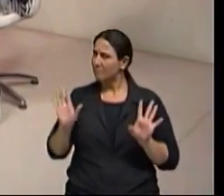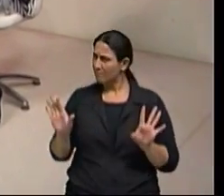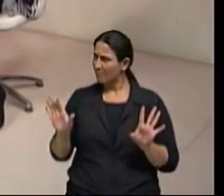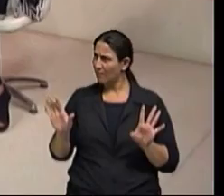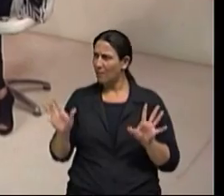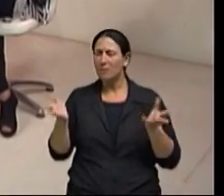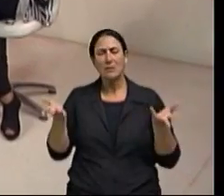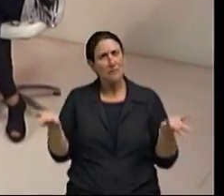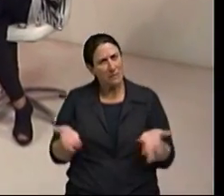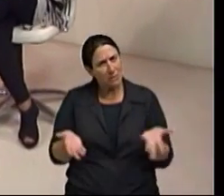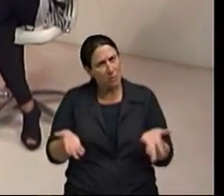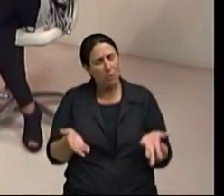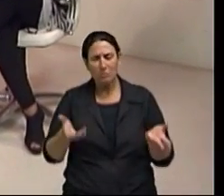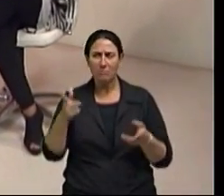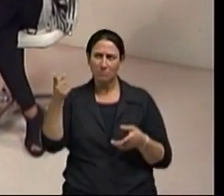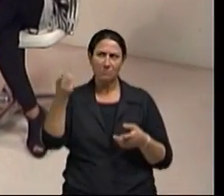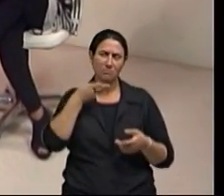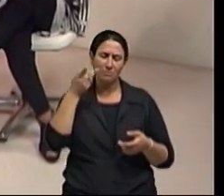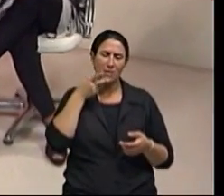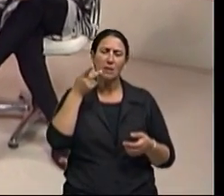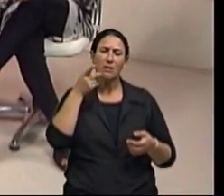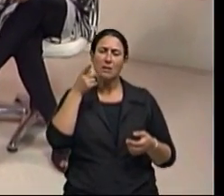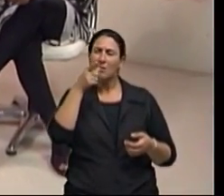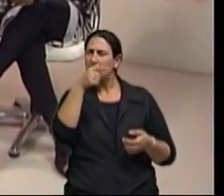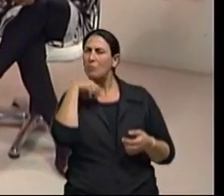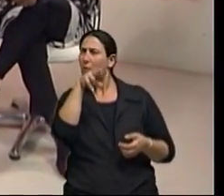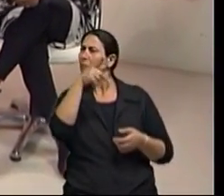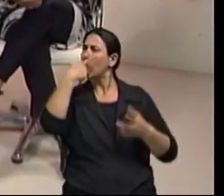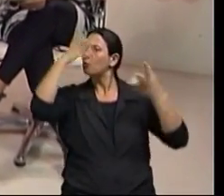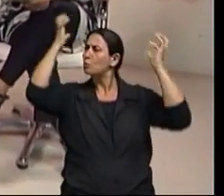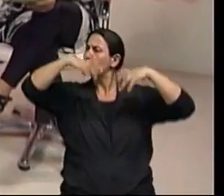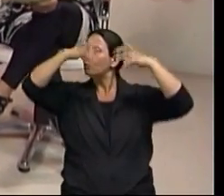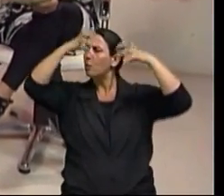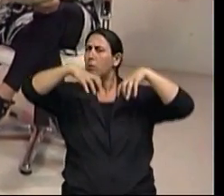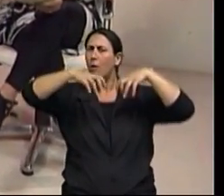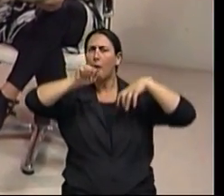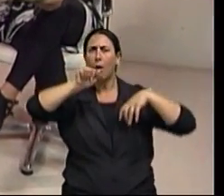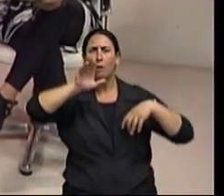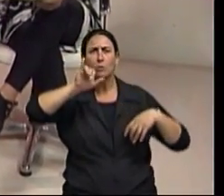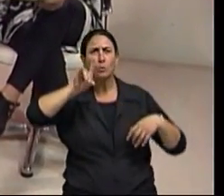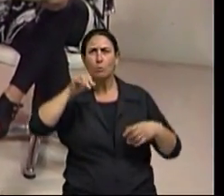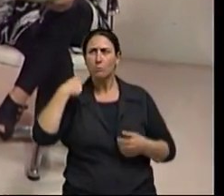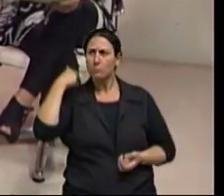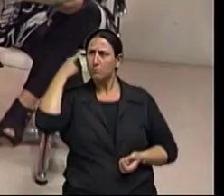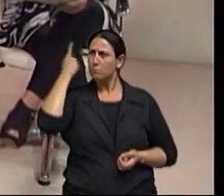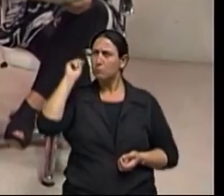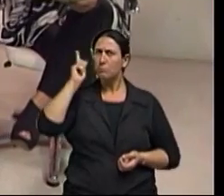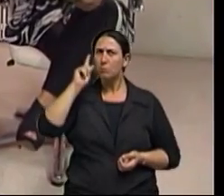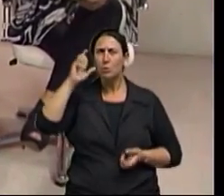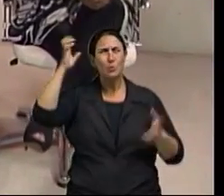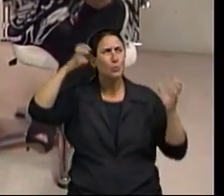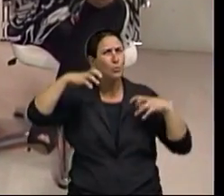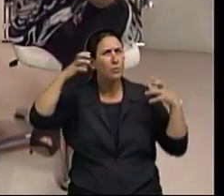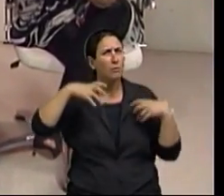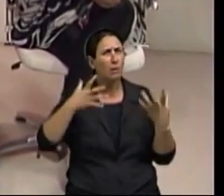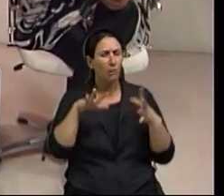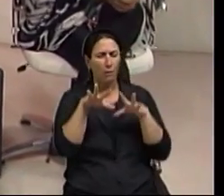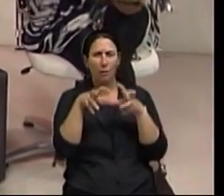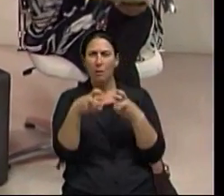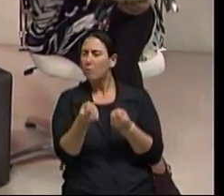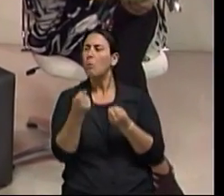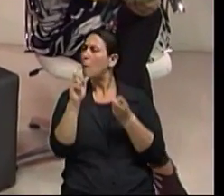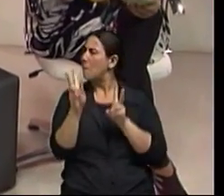temos impacto ambiental, me chamou a atenção ele falar de chuva ácida em Porto Alegre, na Grande Porto Alegre. Não tinha se medido